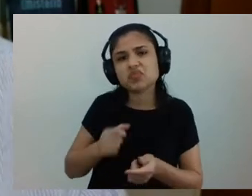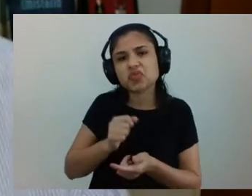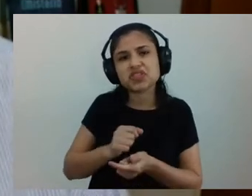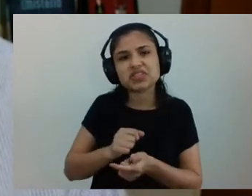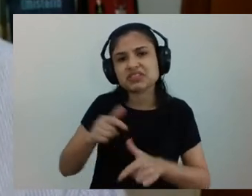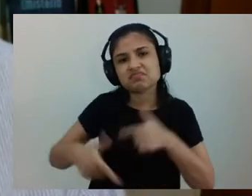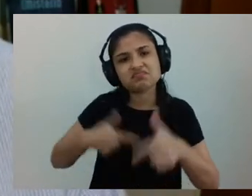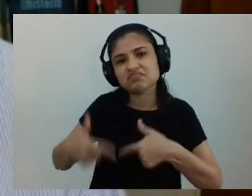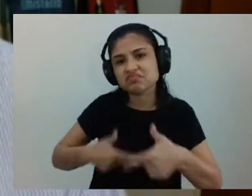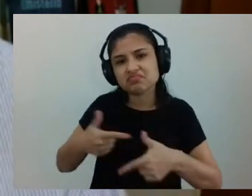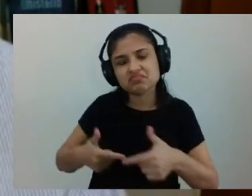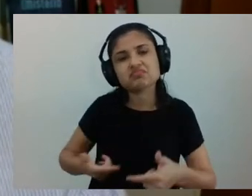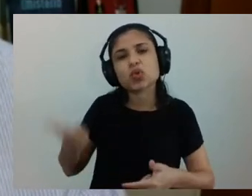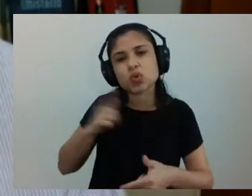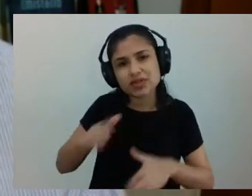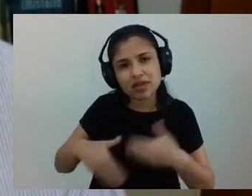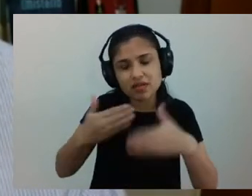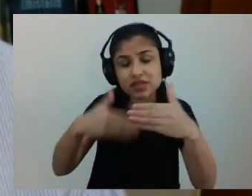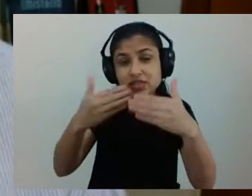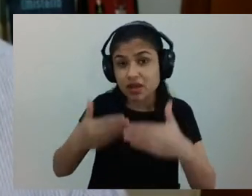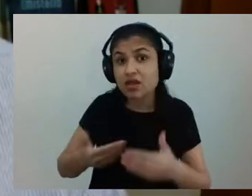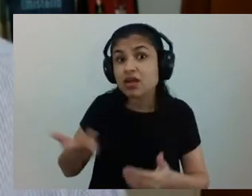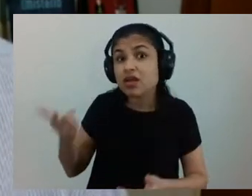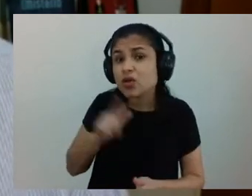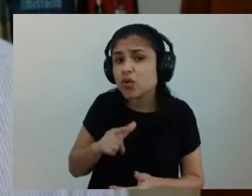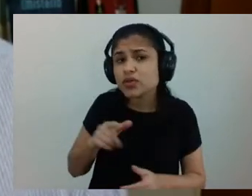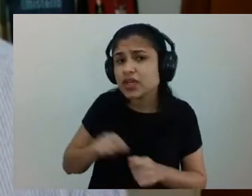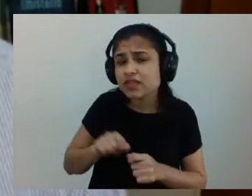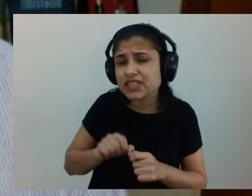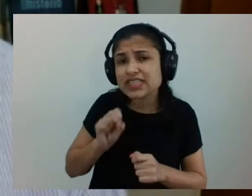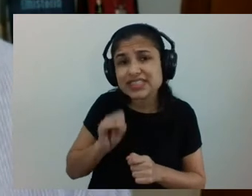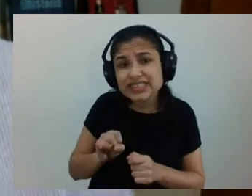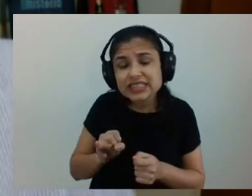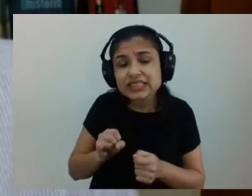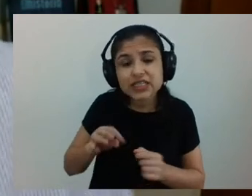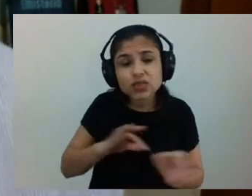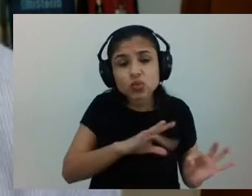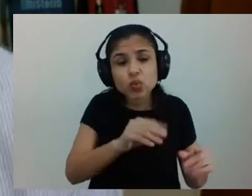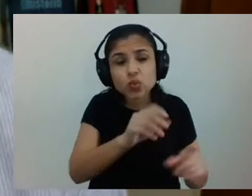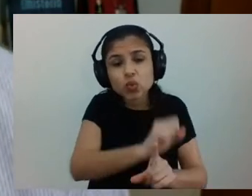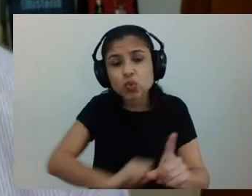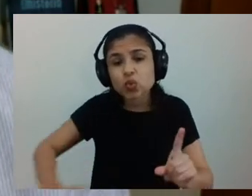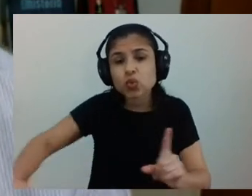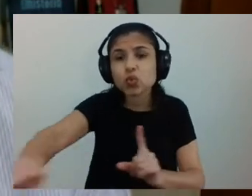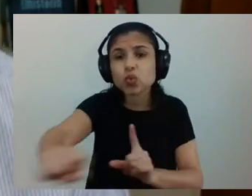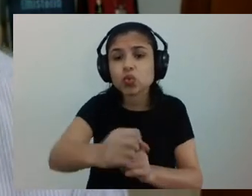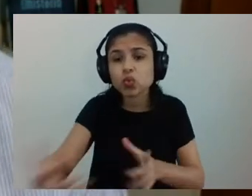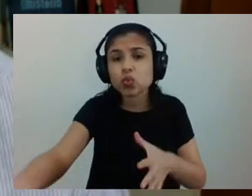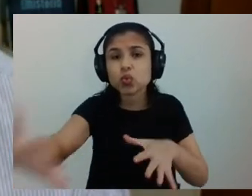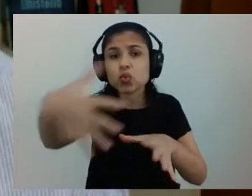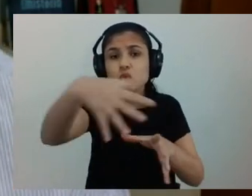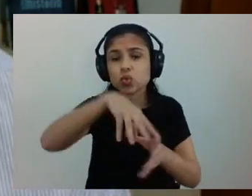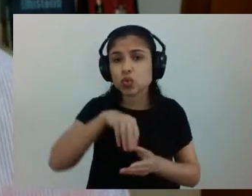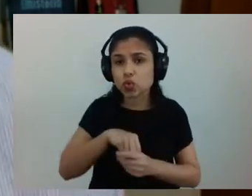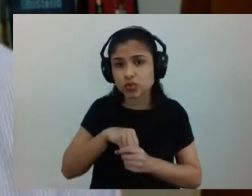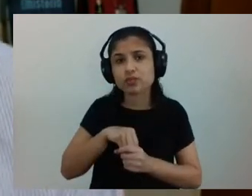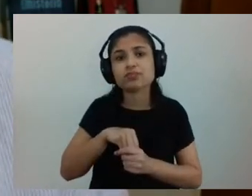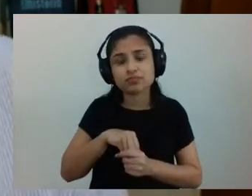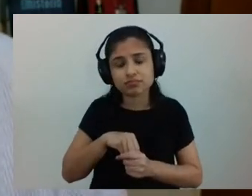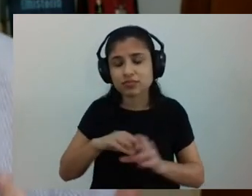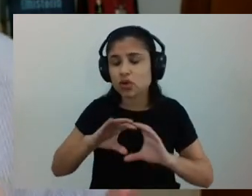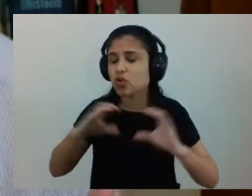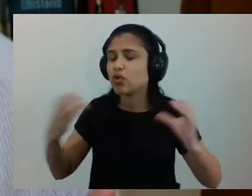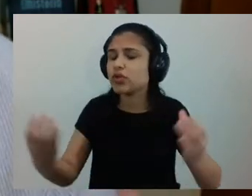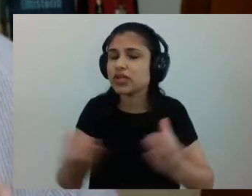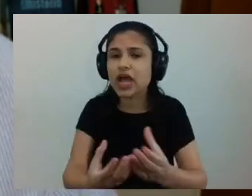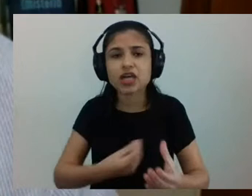E somente podemos fazer isso se incluirmos toda a nossa sociedade, toda a nossa comunidade aqui presente. Se incluirmos